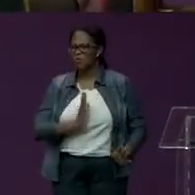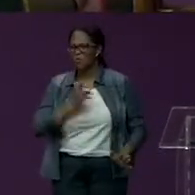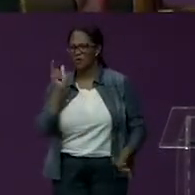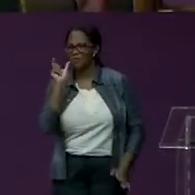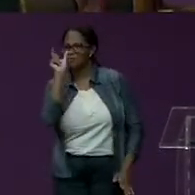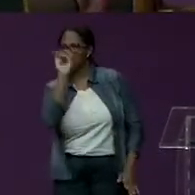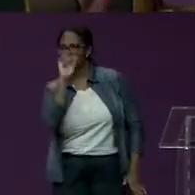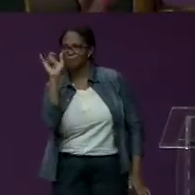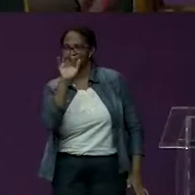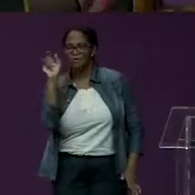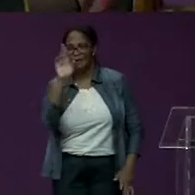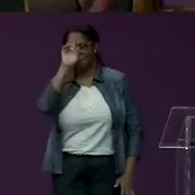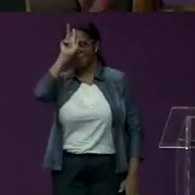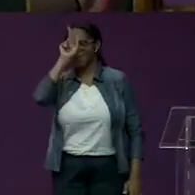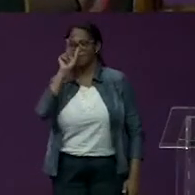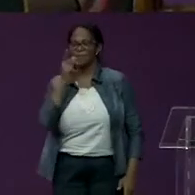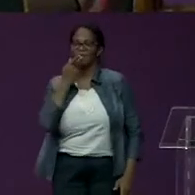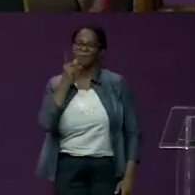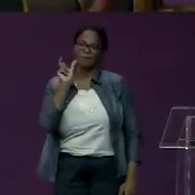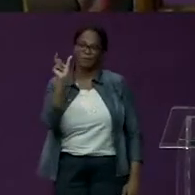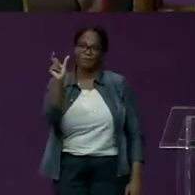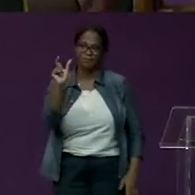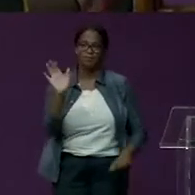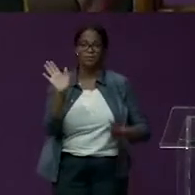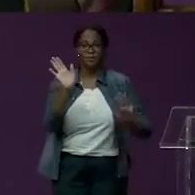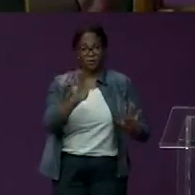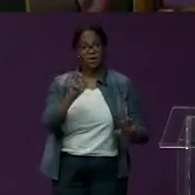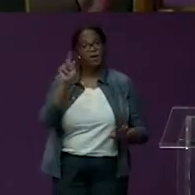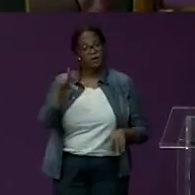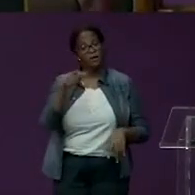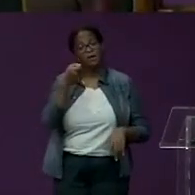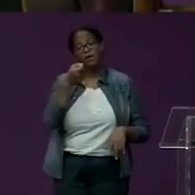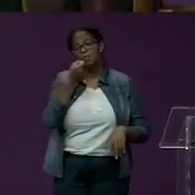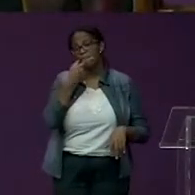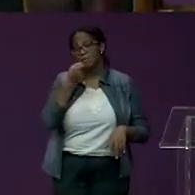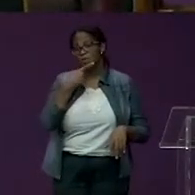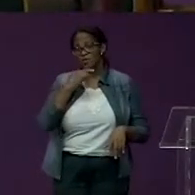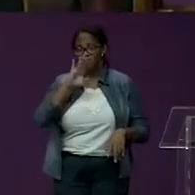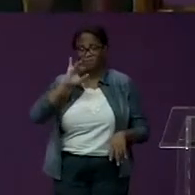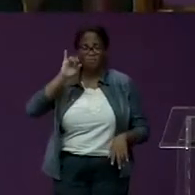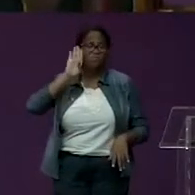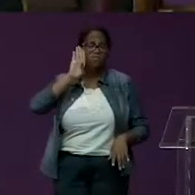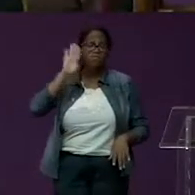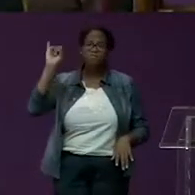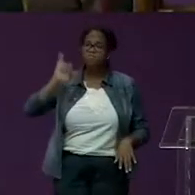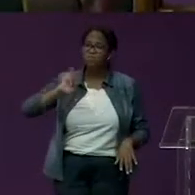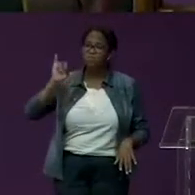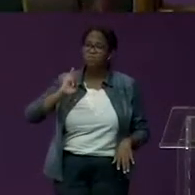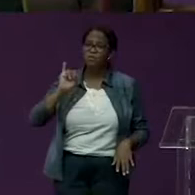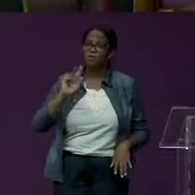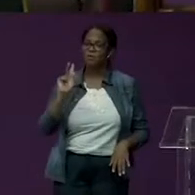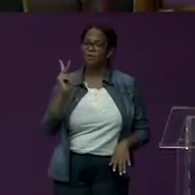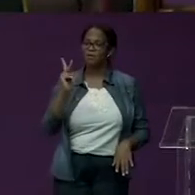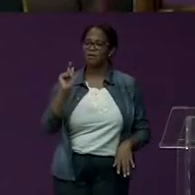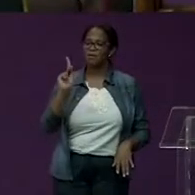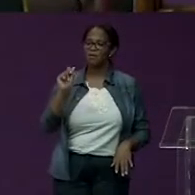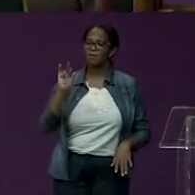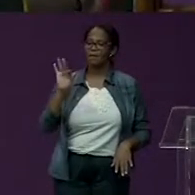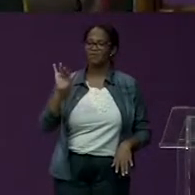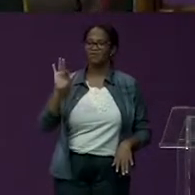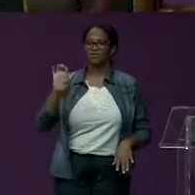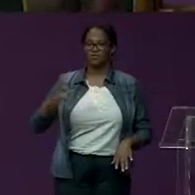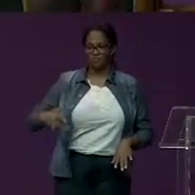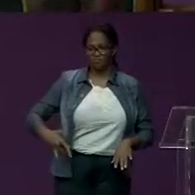sempre erra na hora que vai falar os nomes. Que é um medicamento essencial para a hepatite e, ao mesmo tempo,